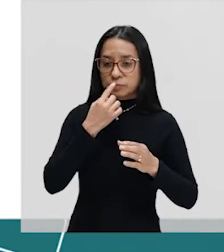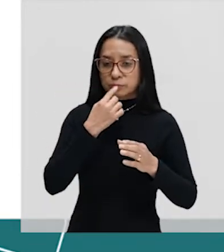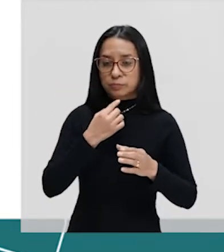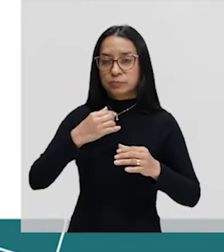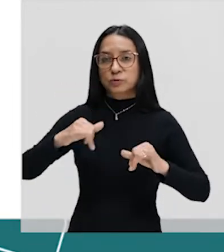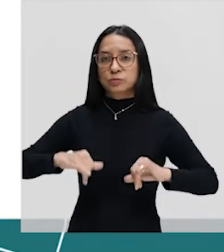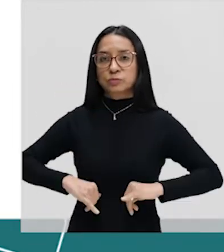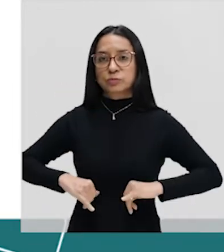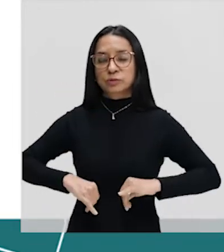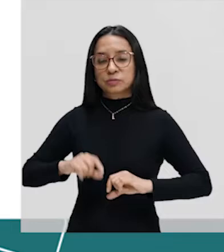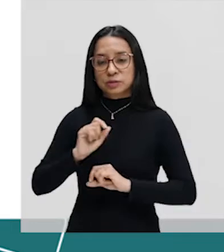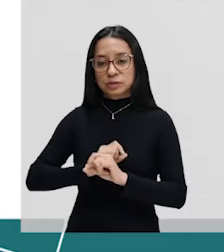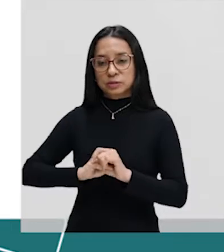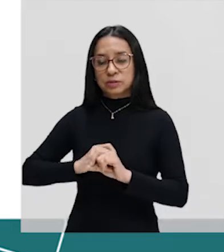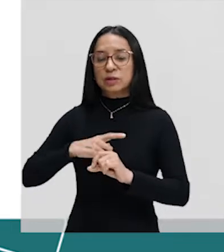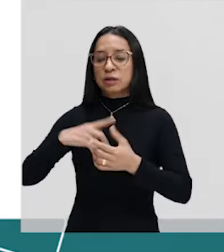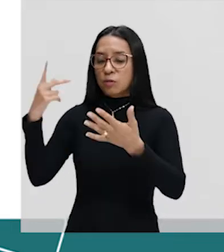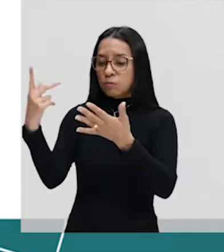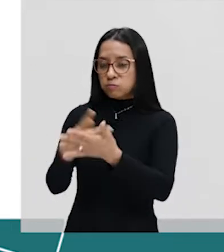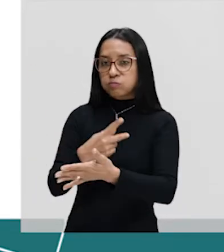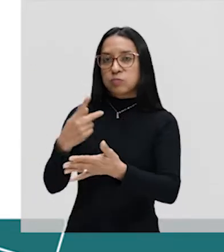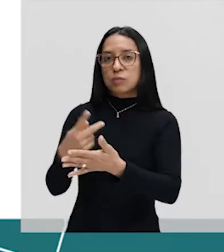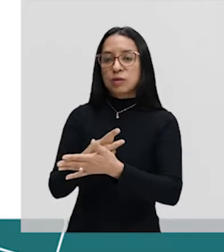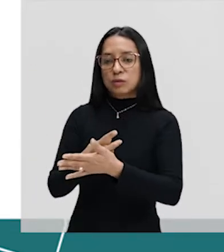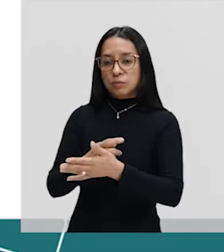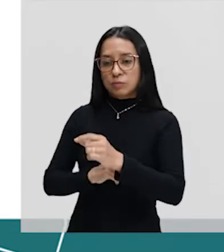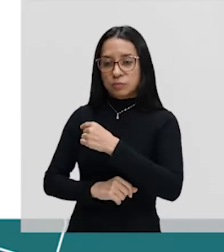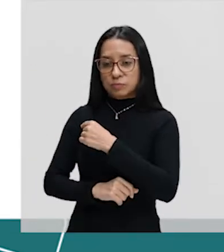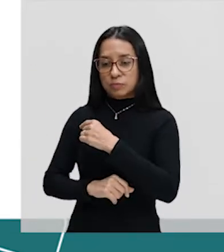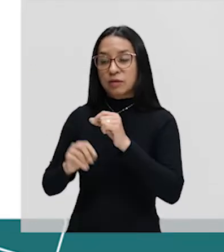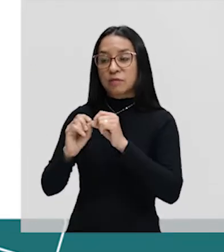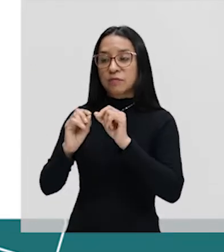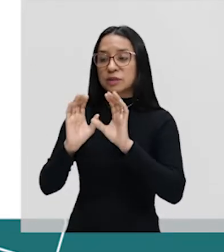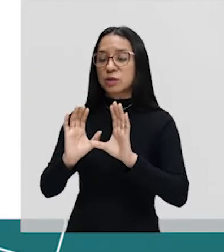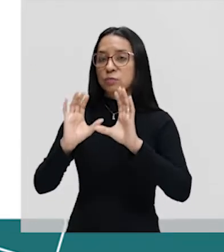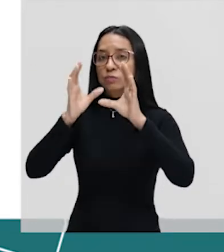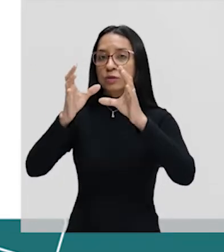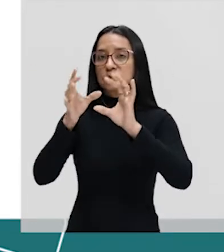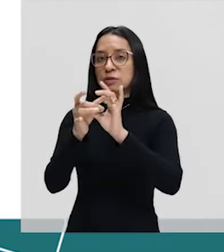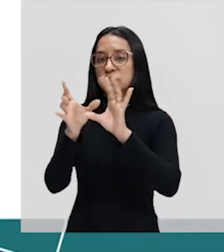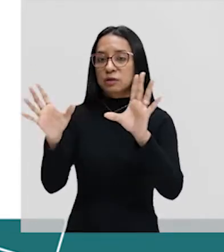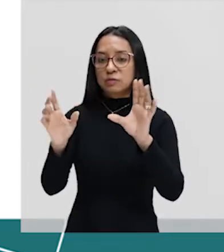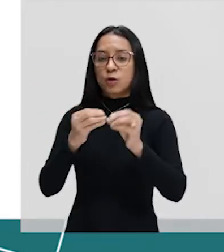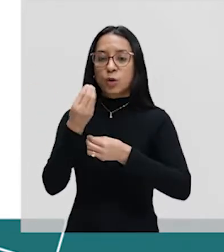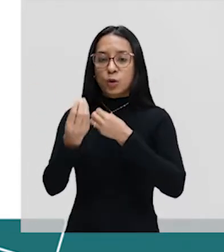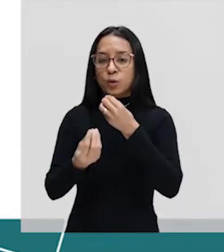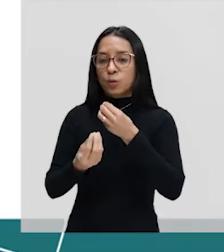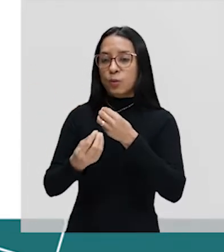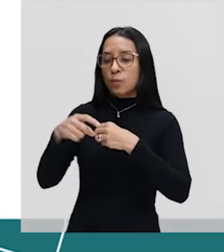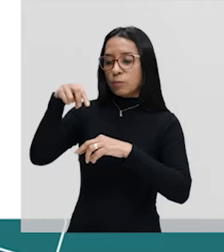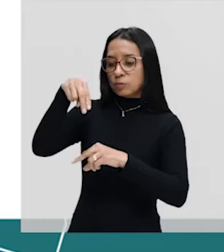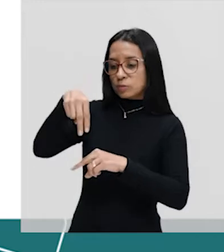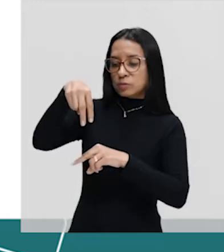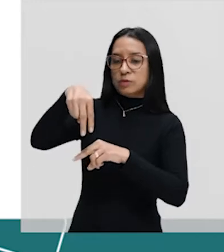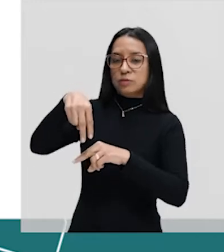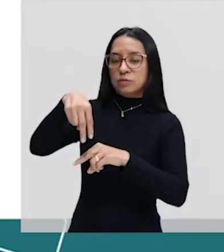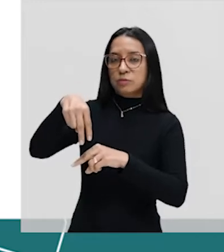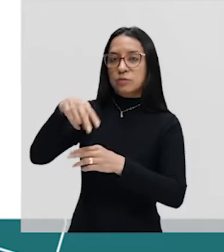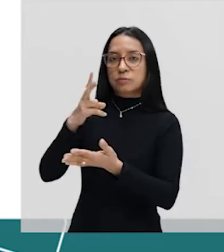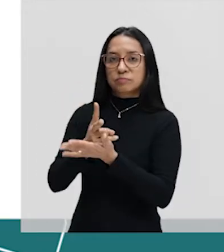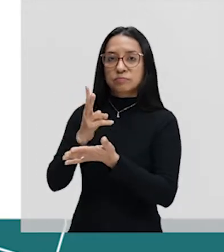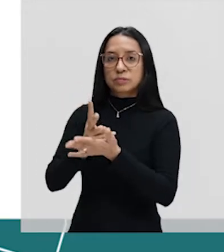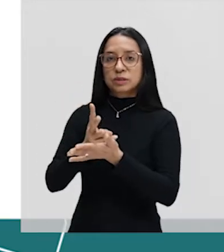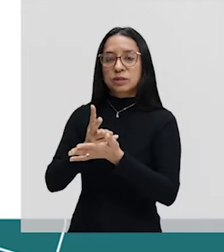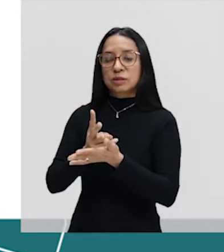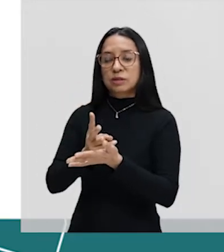vermelho sofreu uma falta, está aqui cobrando o lance livre. Olha como ele se posiciona, ó. Sempre tem a questão